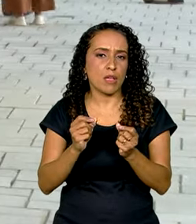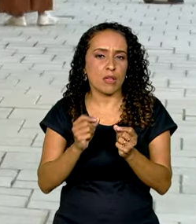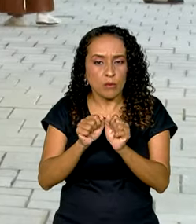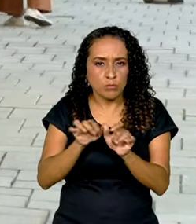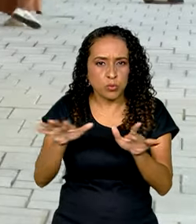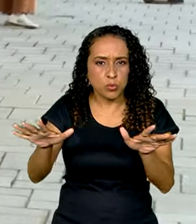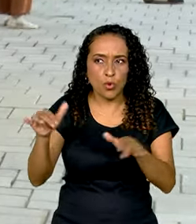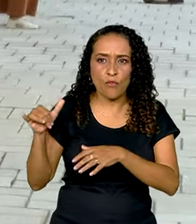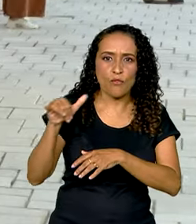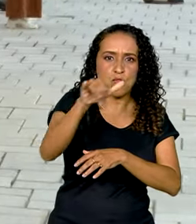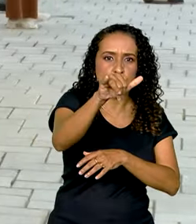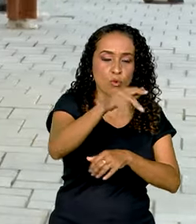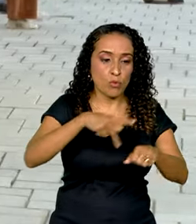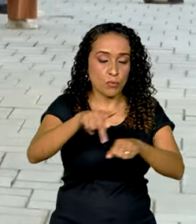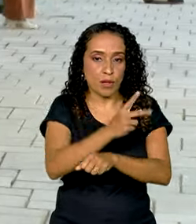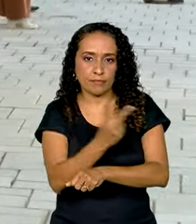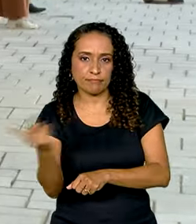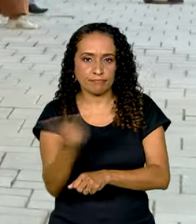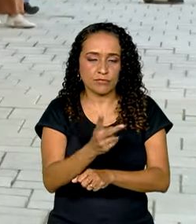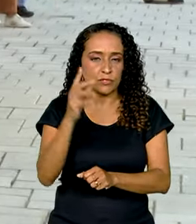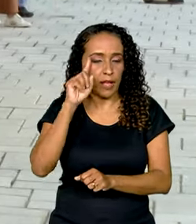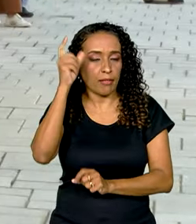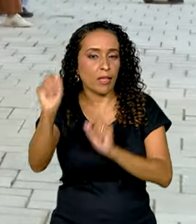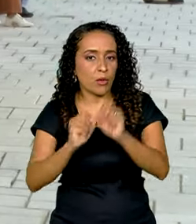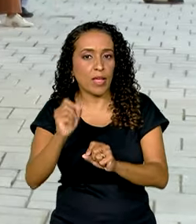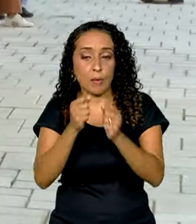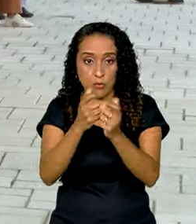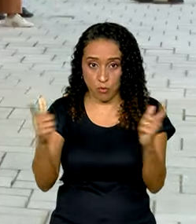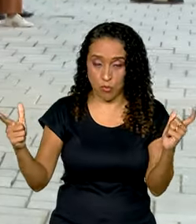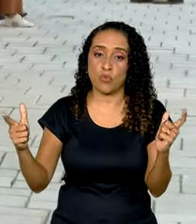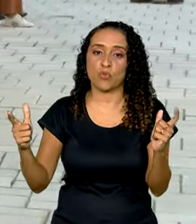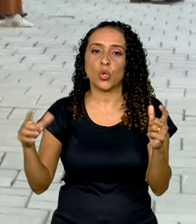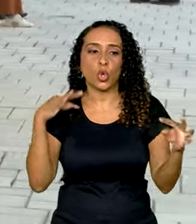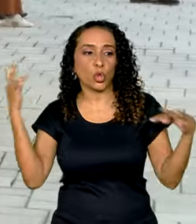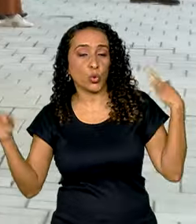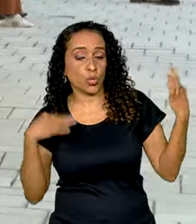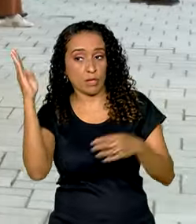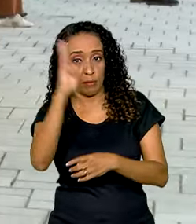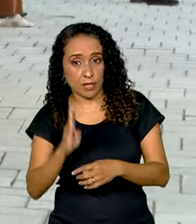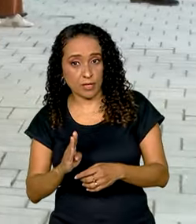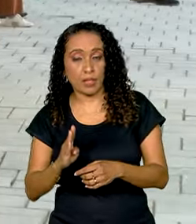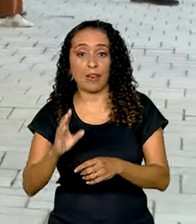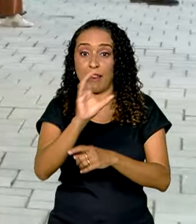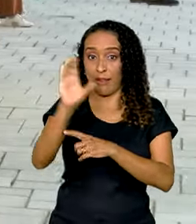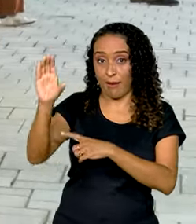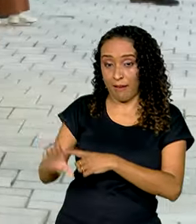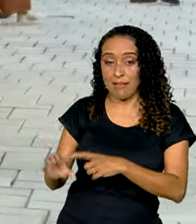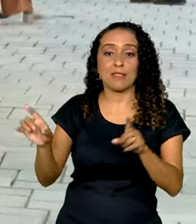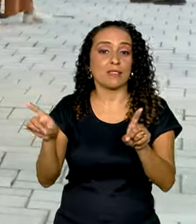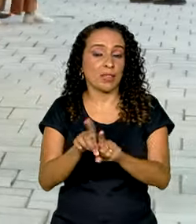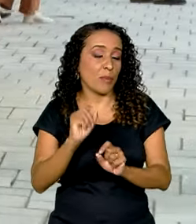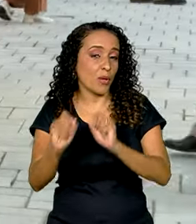fluxo de voos entre os dois países. A ideia é ampliar o número de turistas brasileiros no Caribe e,